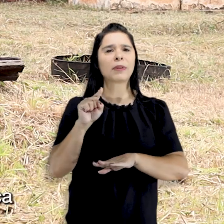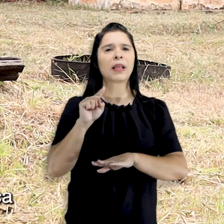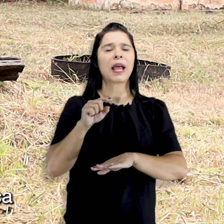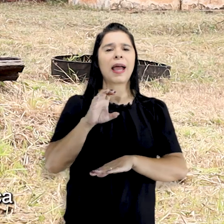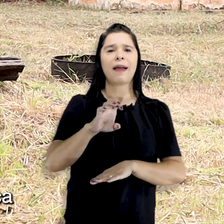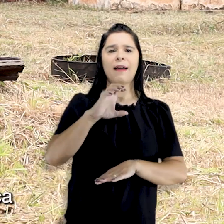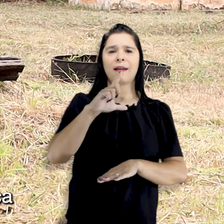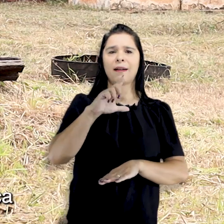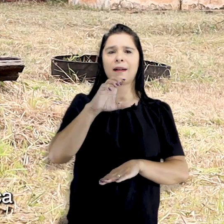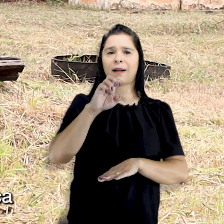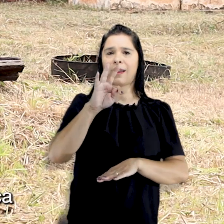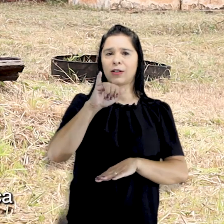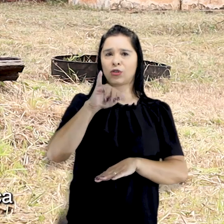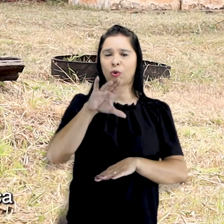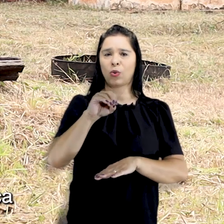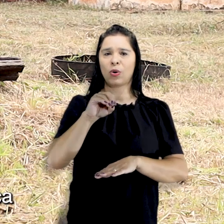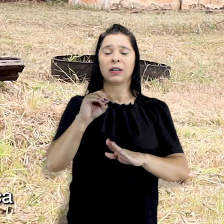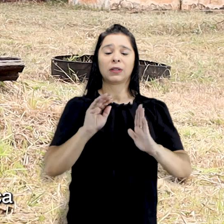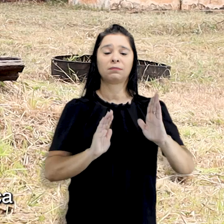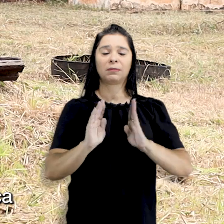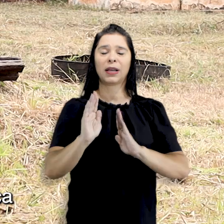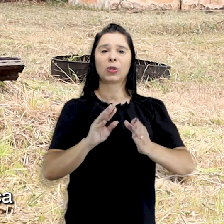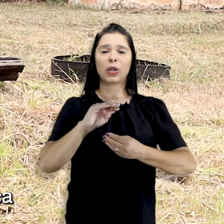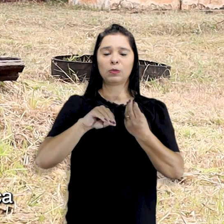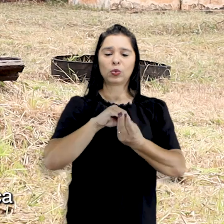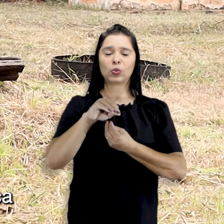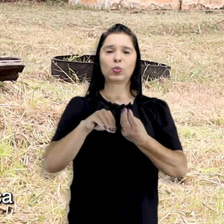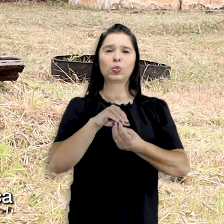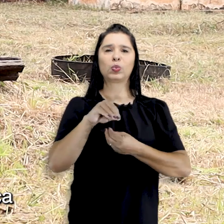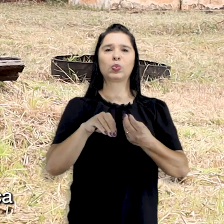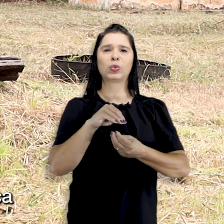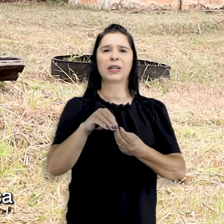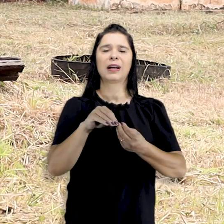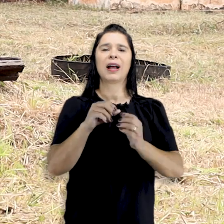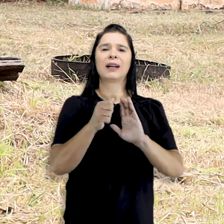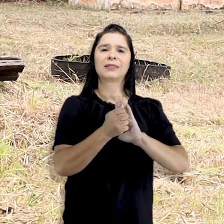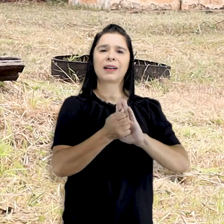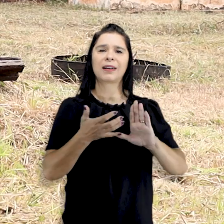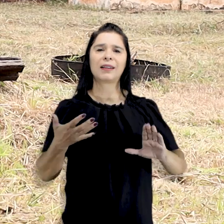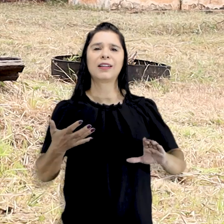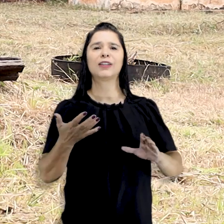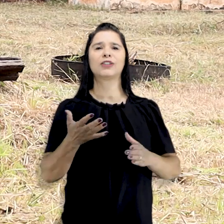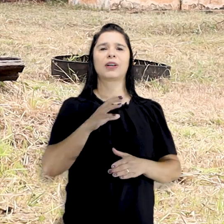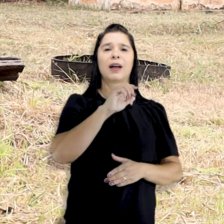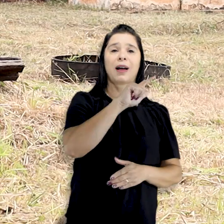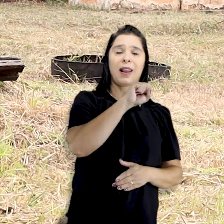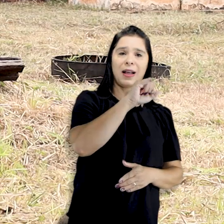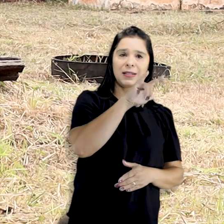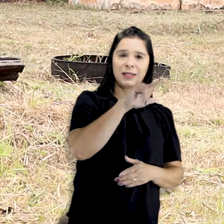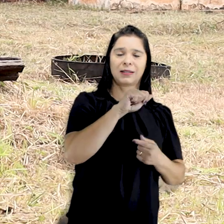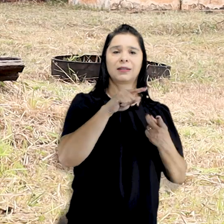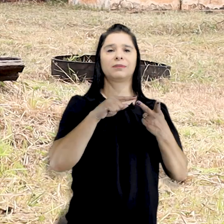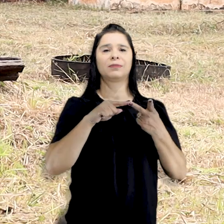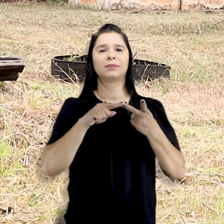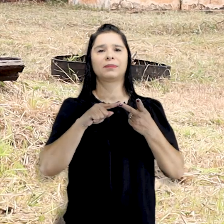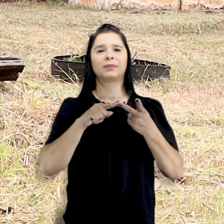O período eclético, ele mistura as características da arquitetura clássica com o